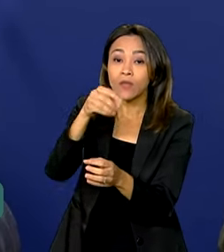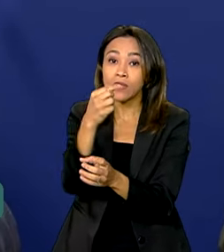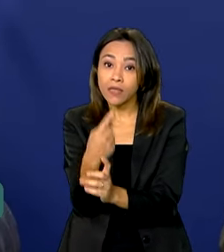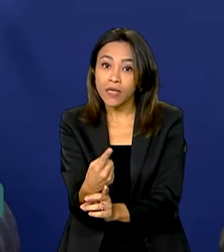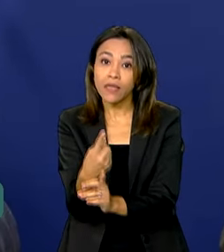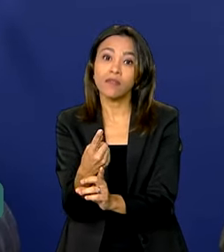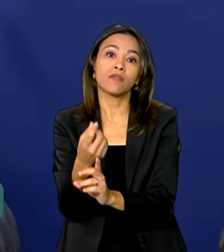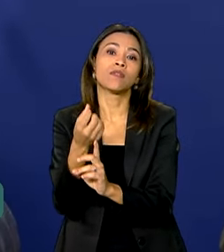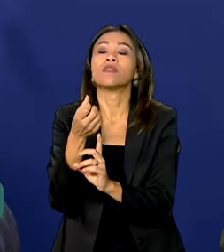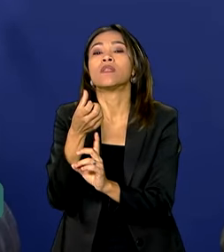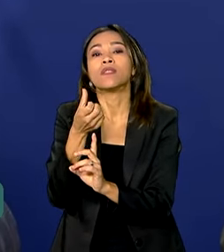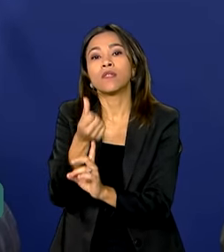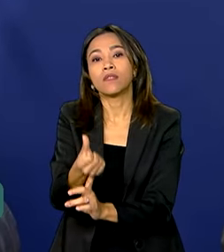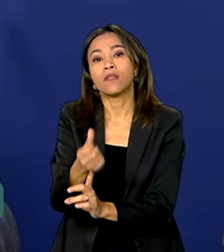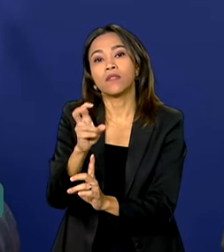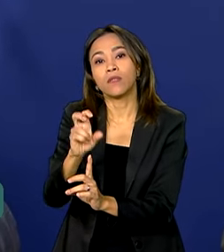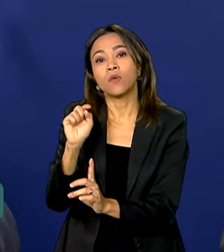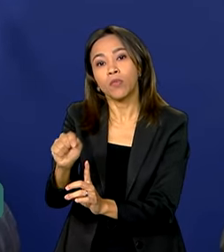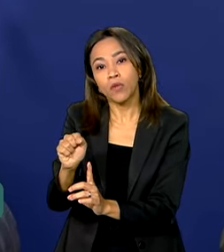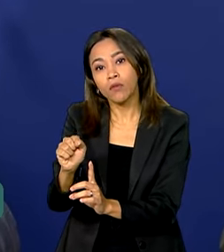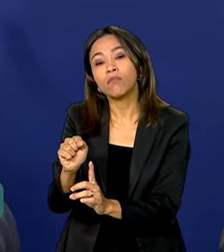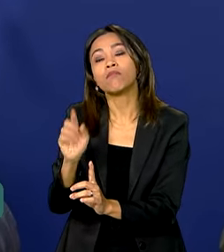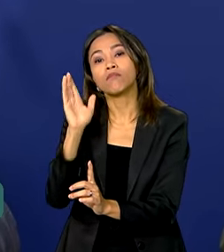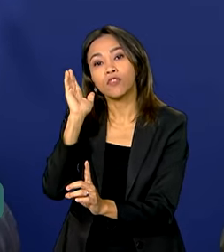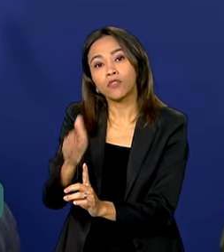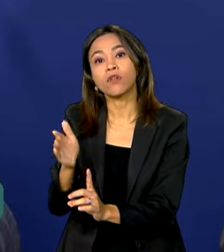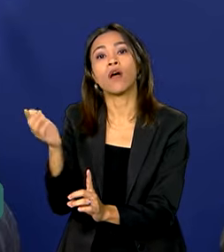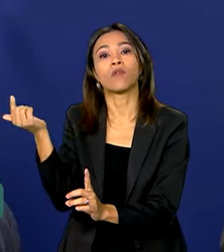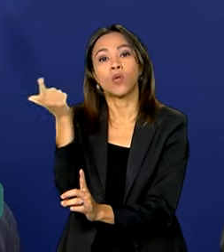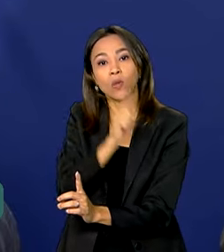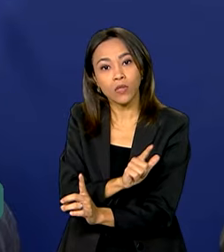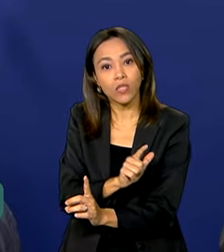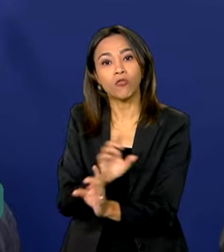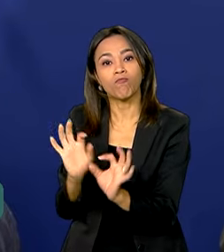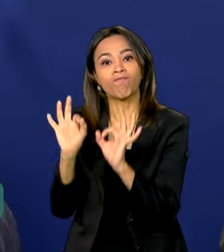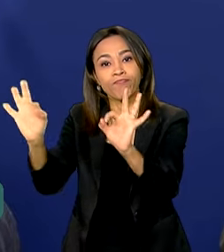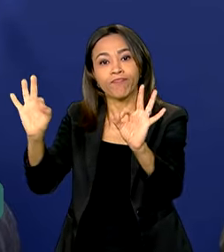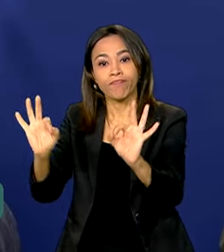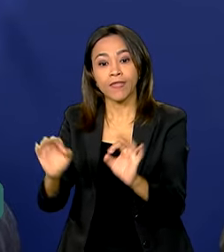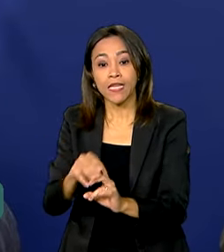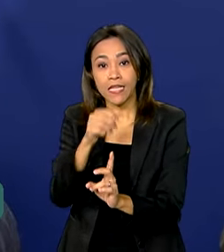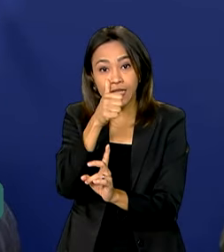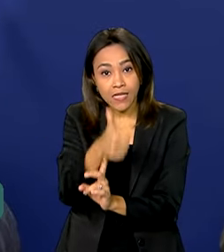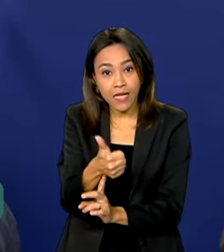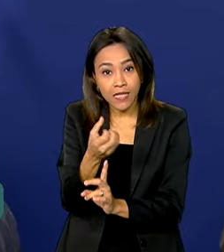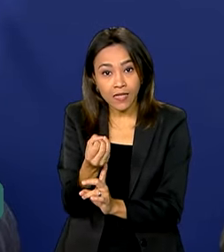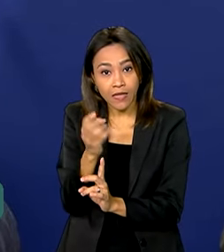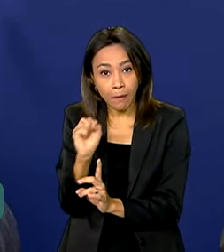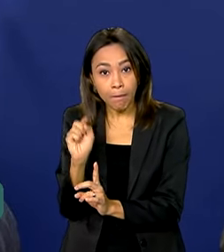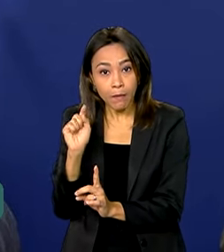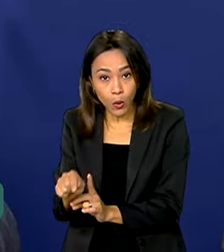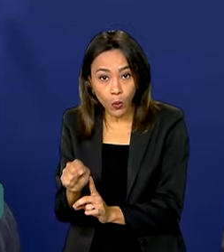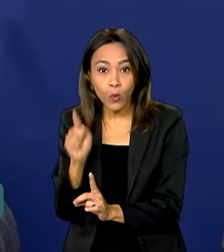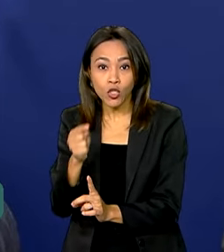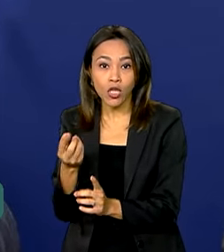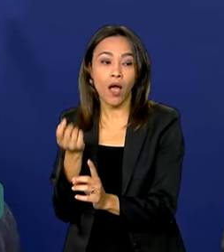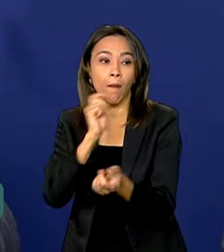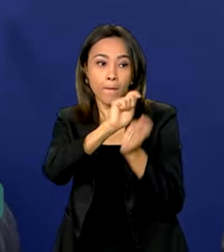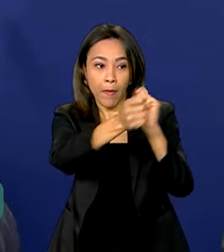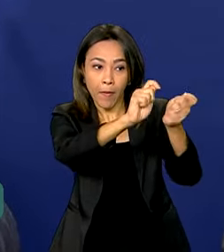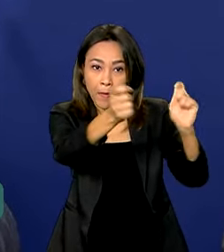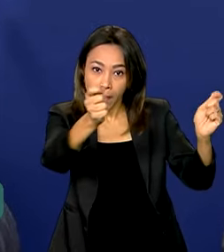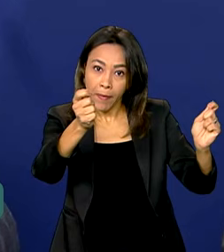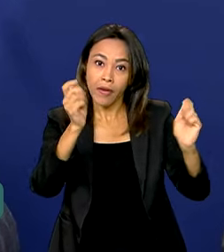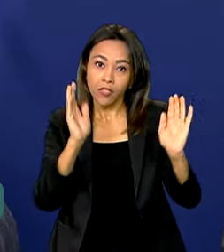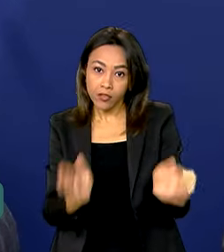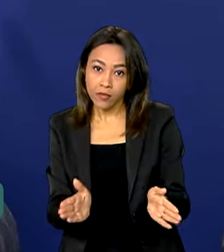165.500 já confirmaram os dados. E destes, 160 mil já foram enviados para pagamento. Nós temos